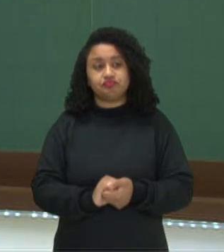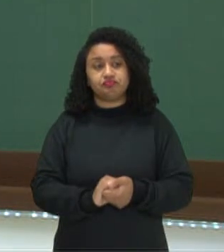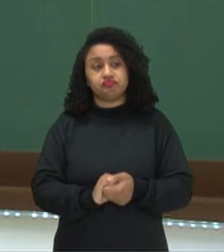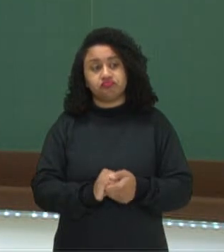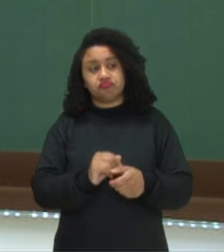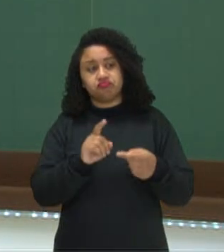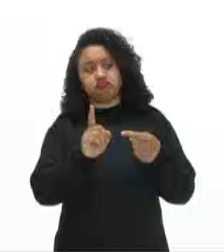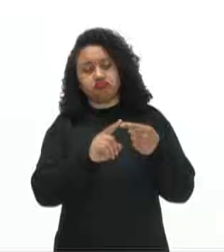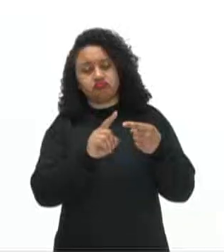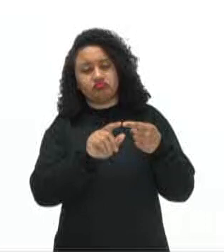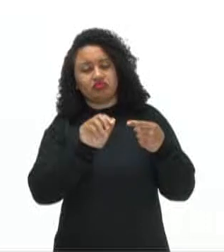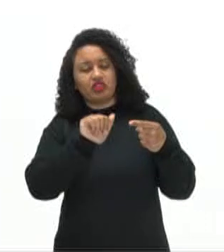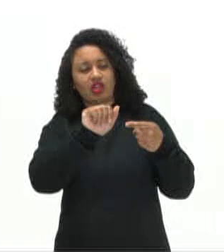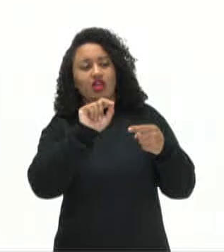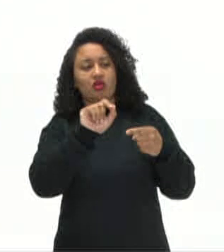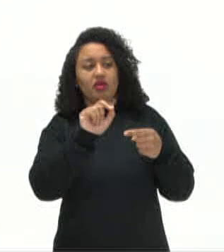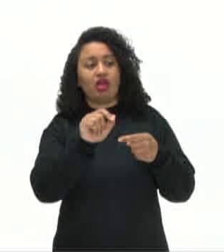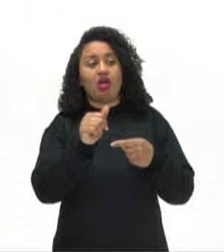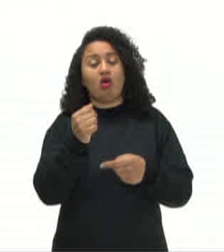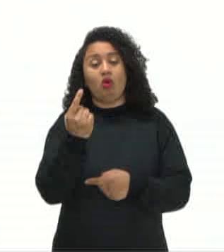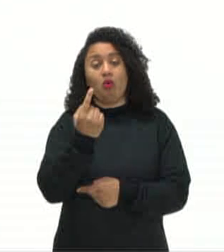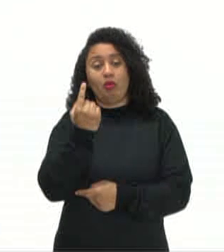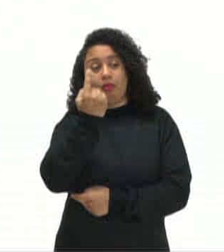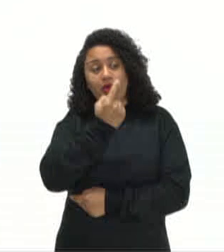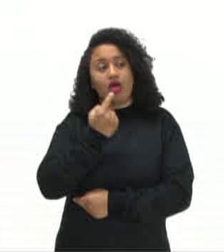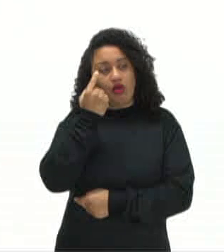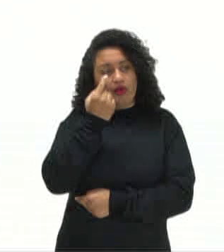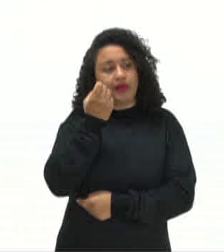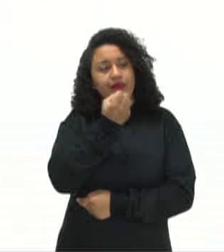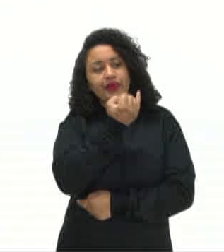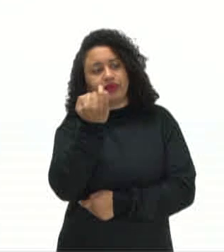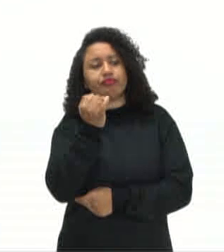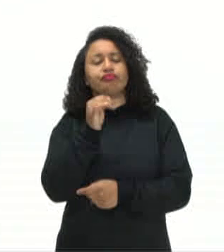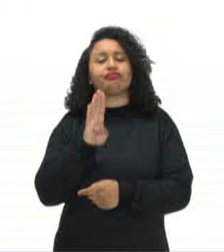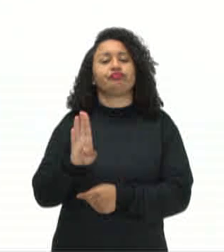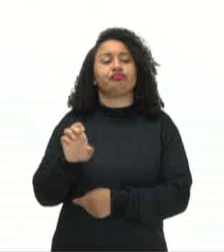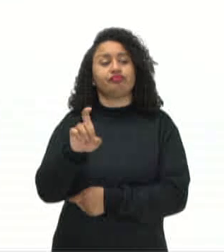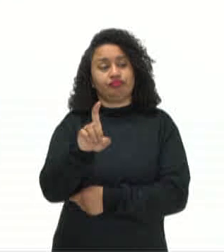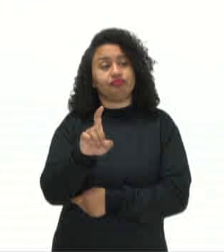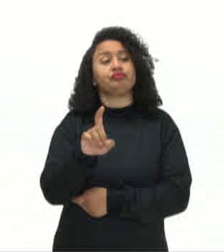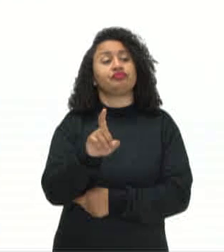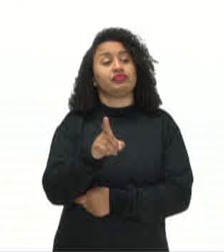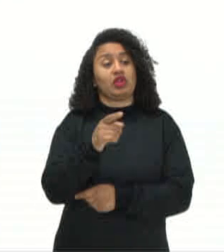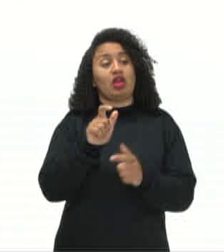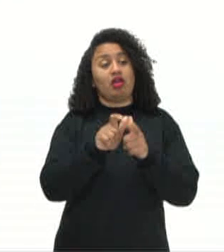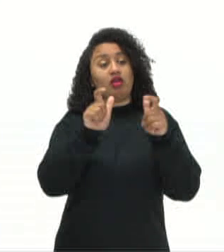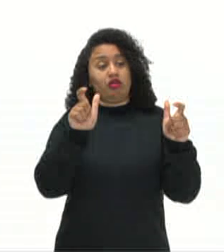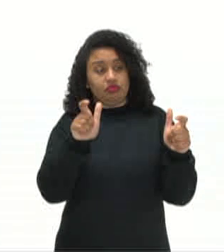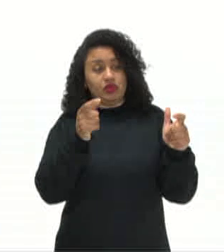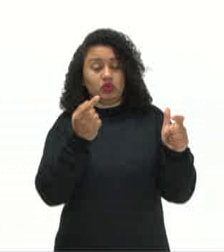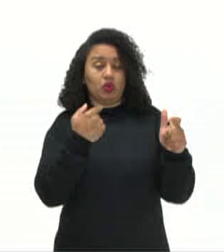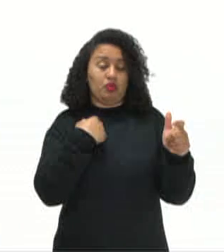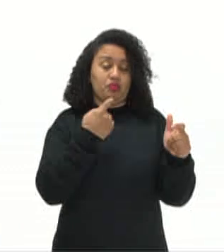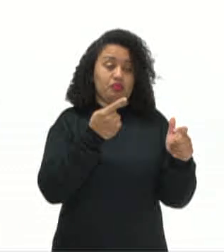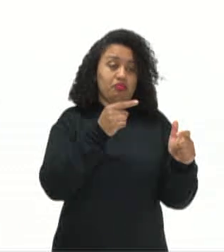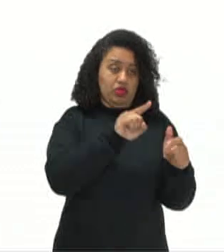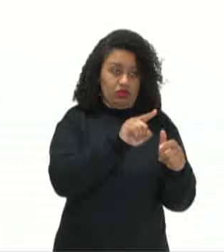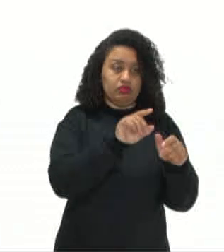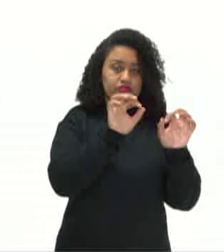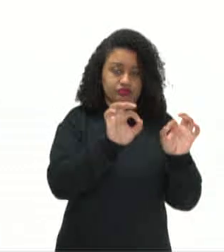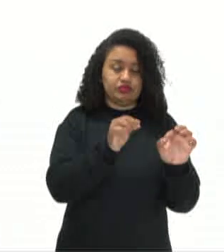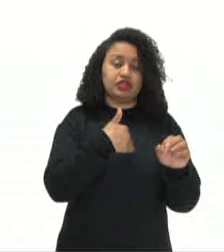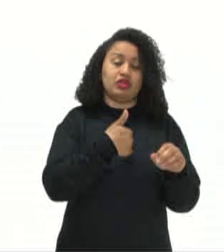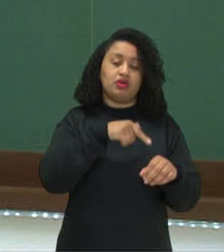Questão A. Na primeira hora, a quantidade de bactérias aumentou em 1000. Né? Então, ela